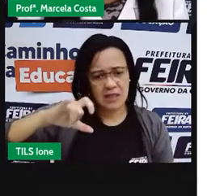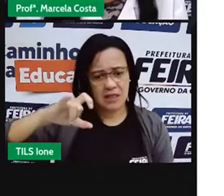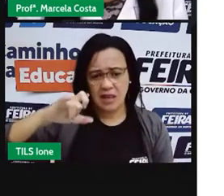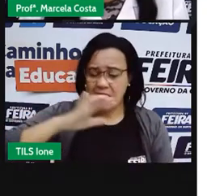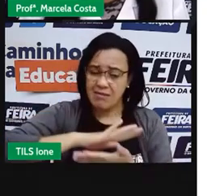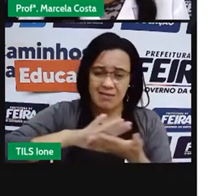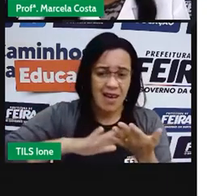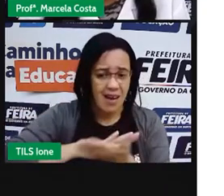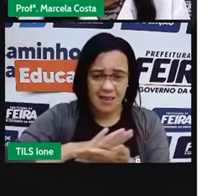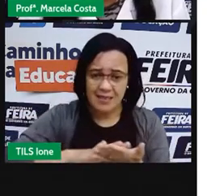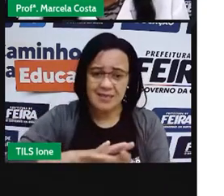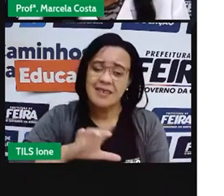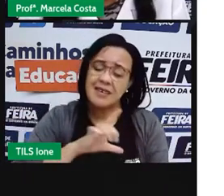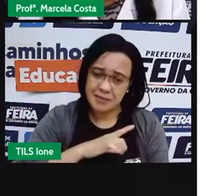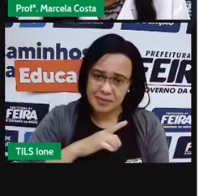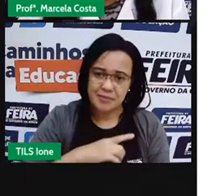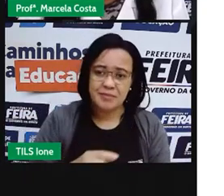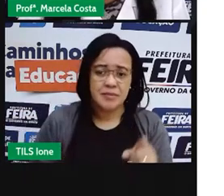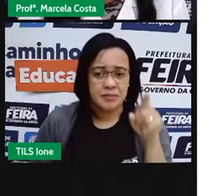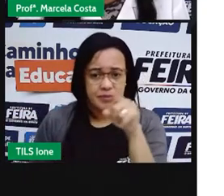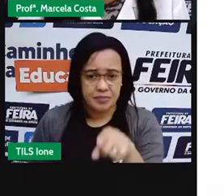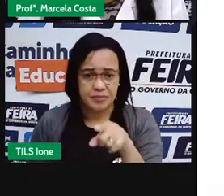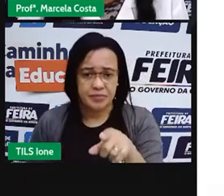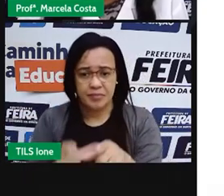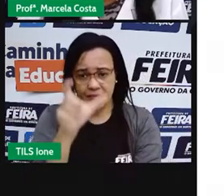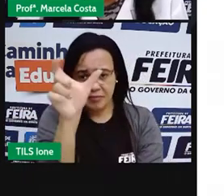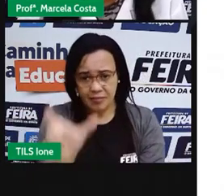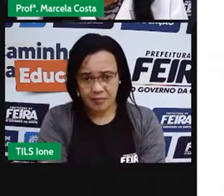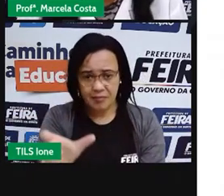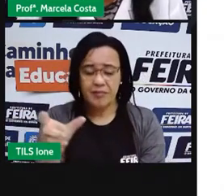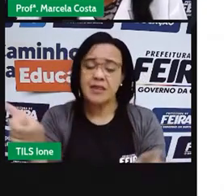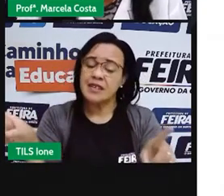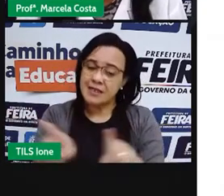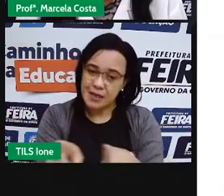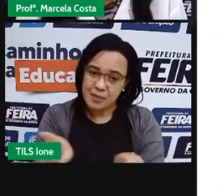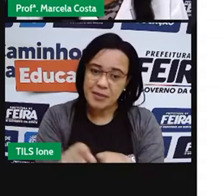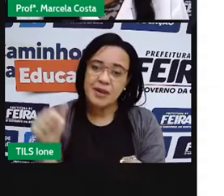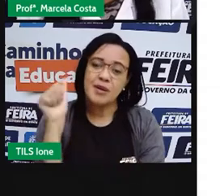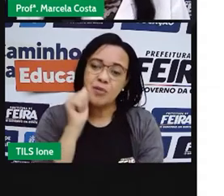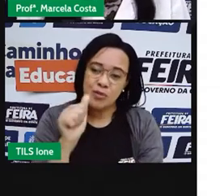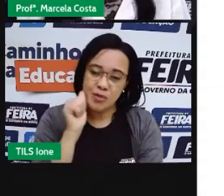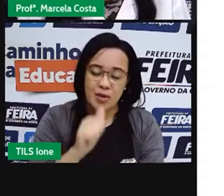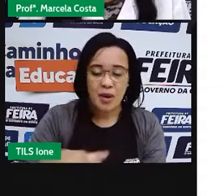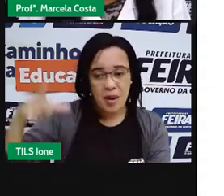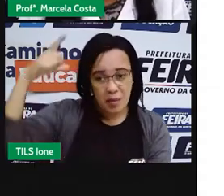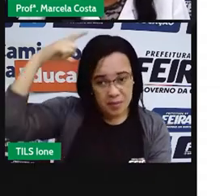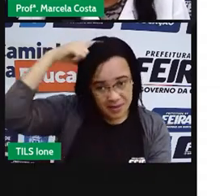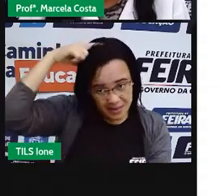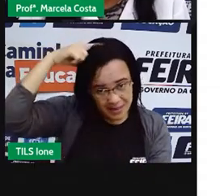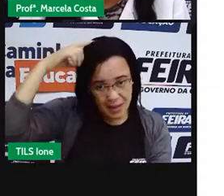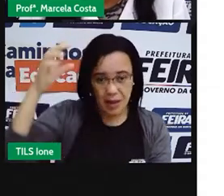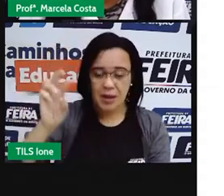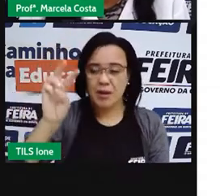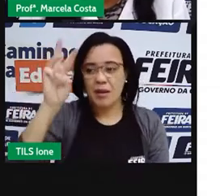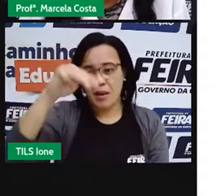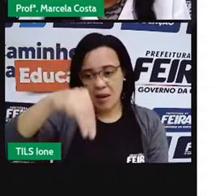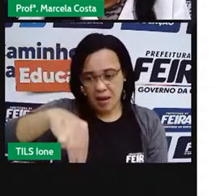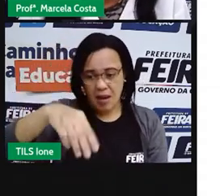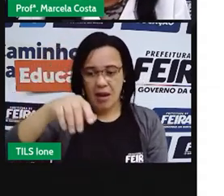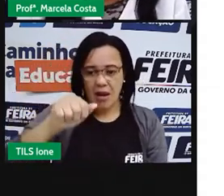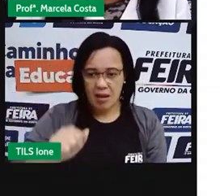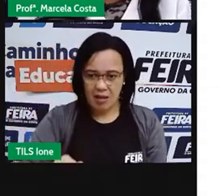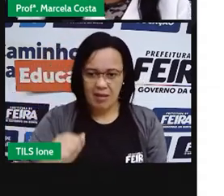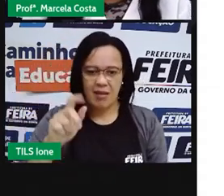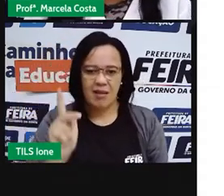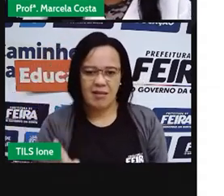Tem essa outra princesa, é uma princesa japonesa. O nome dela é Princesa Marco.